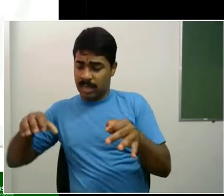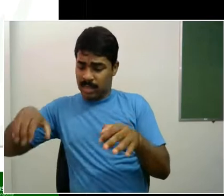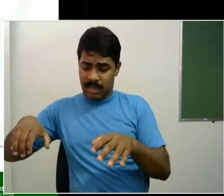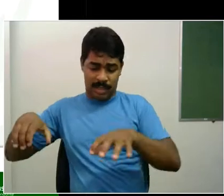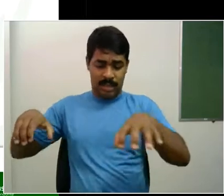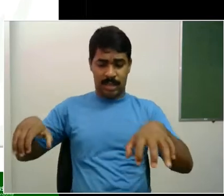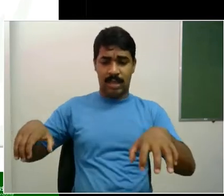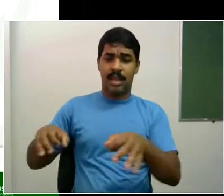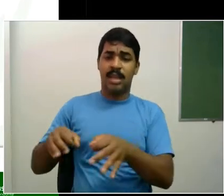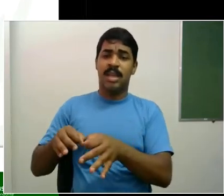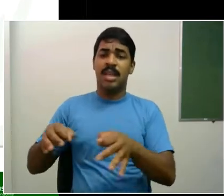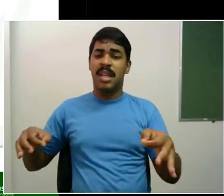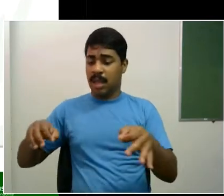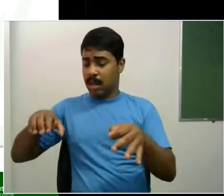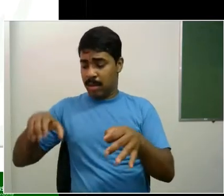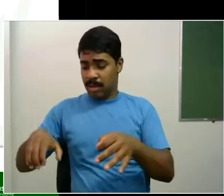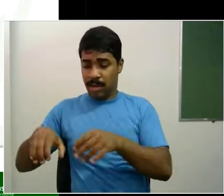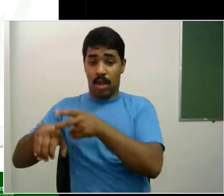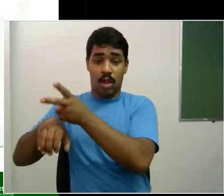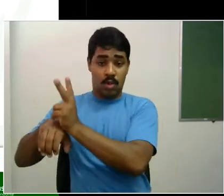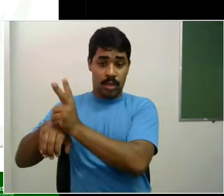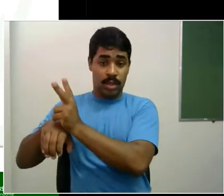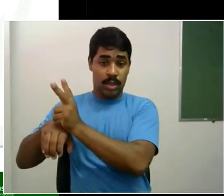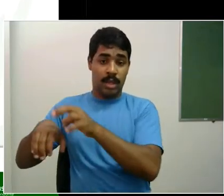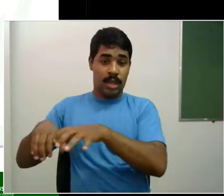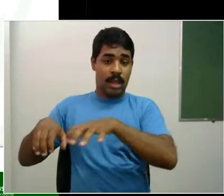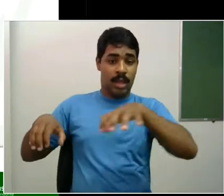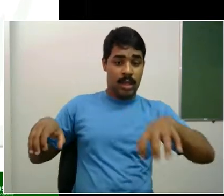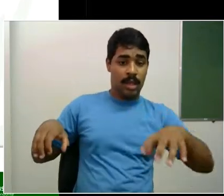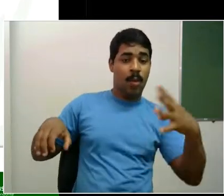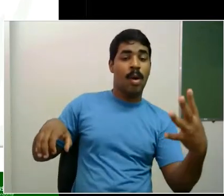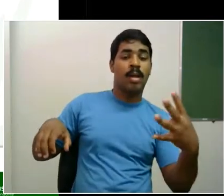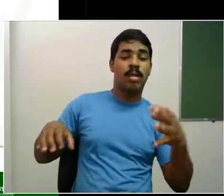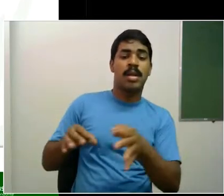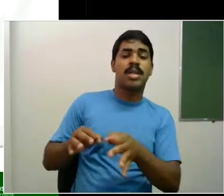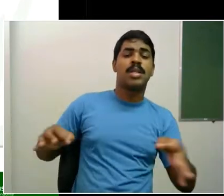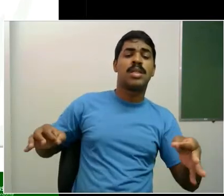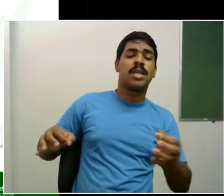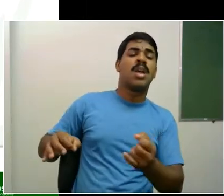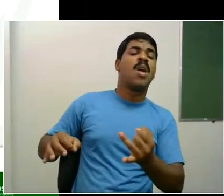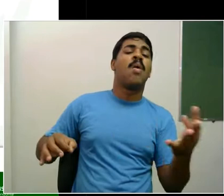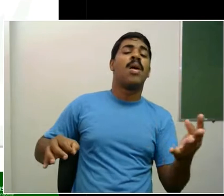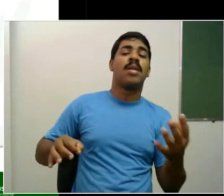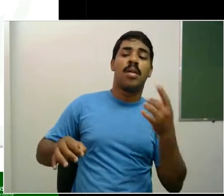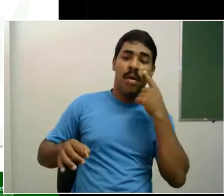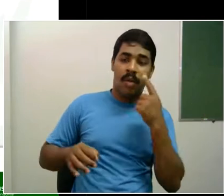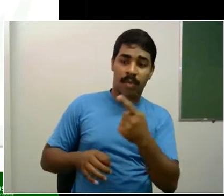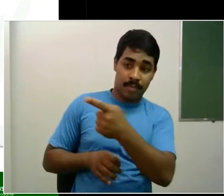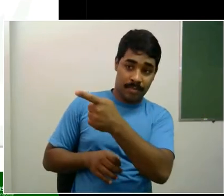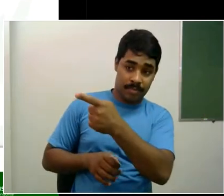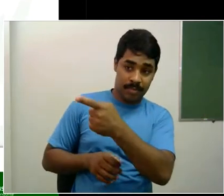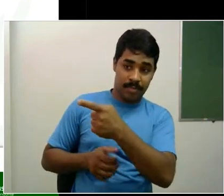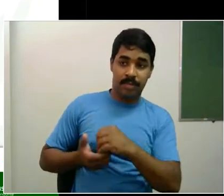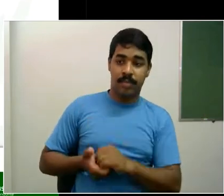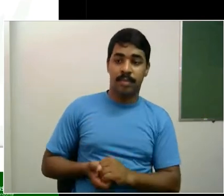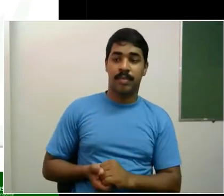aqui, ó, posto 0, desculpa, posto 1, 0 metros, posto 2, 500 metros, posto 3, 1000